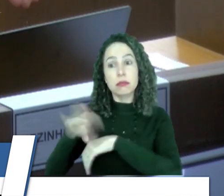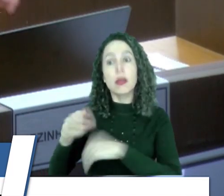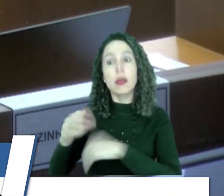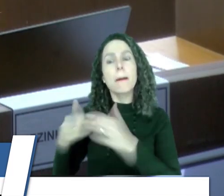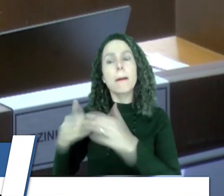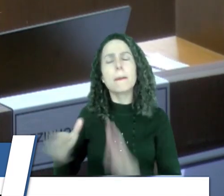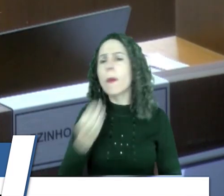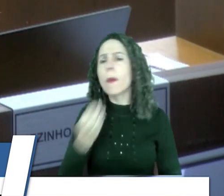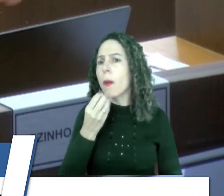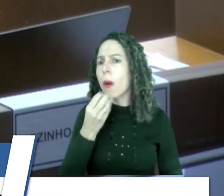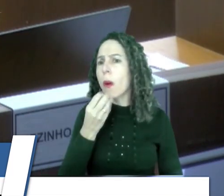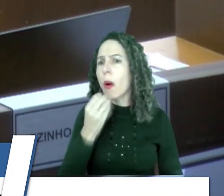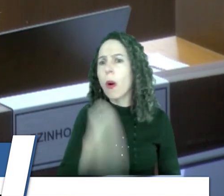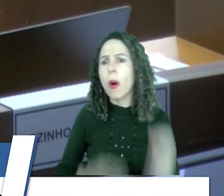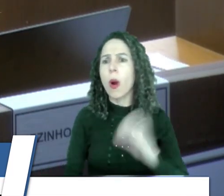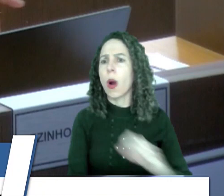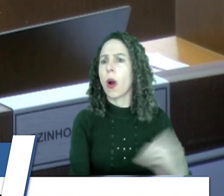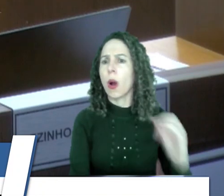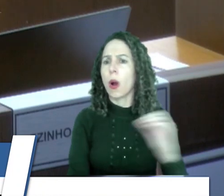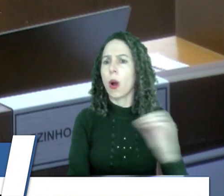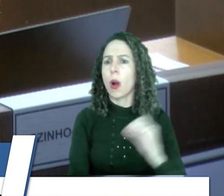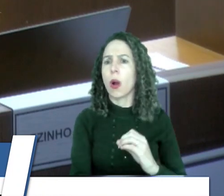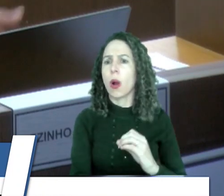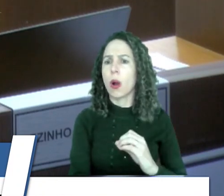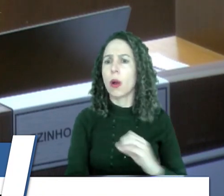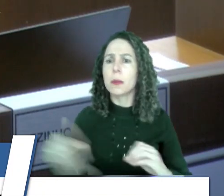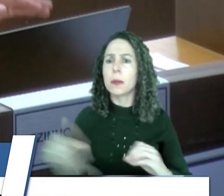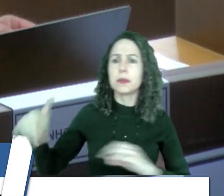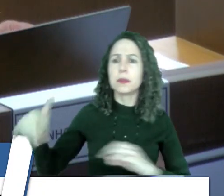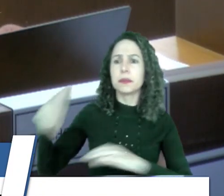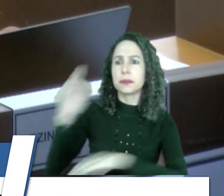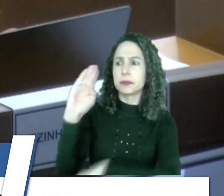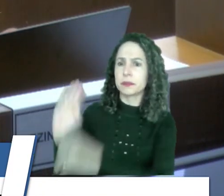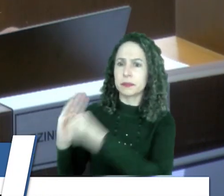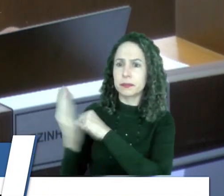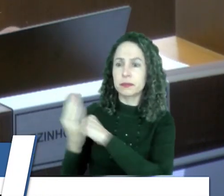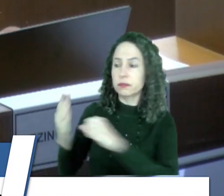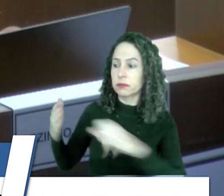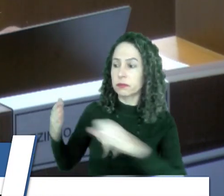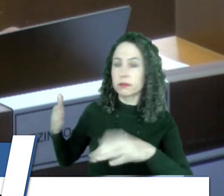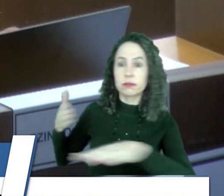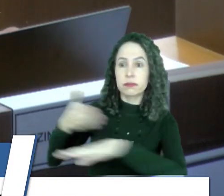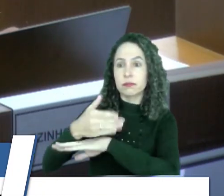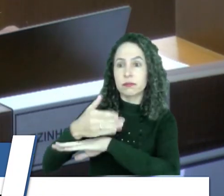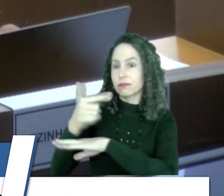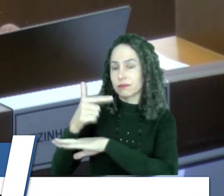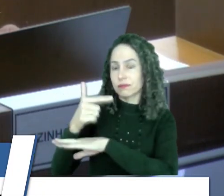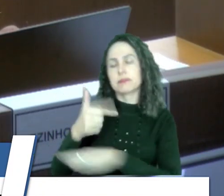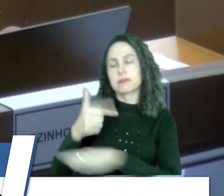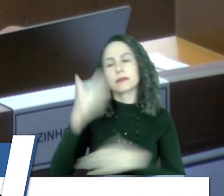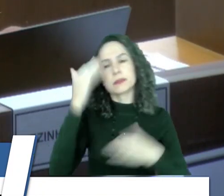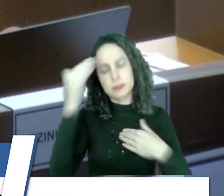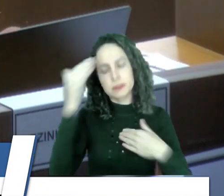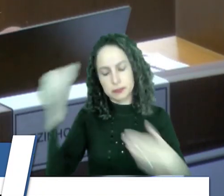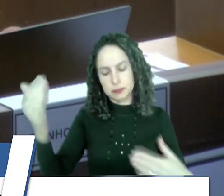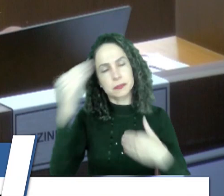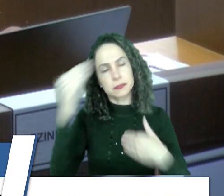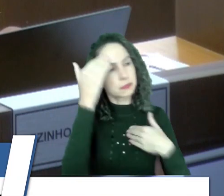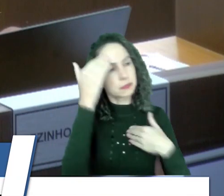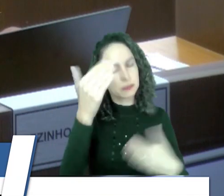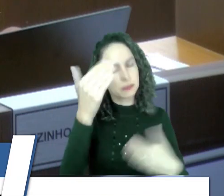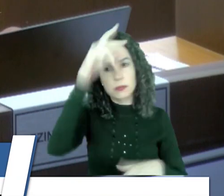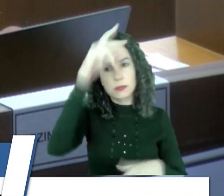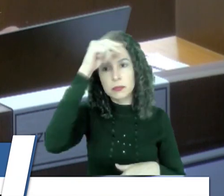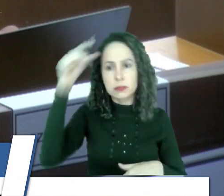do Líbano para o Jardim Centenário, não tinha aquela passagem lá. Mas muito obrigado, e obrigado aí o prefeito por ter